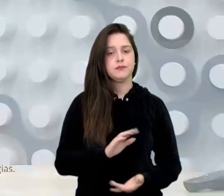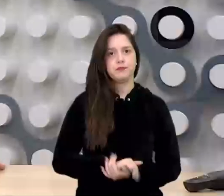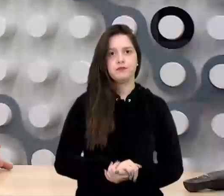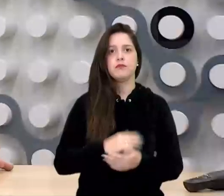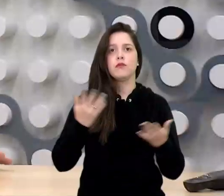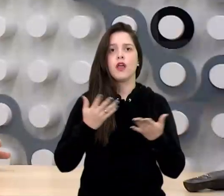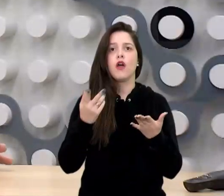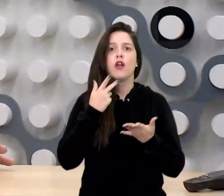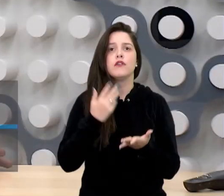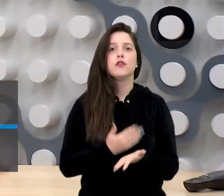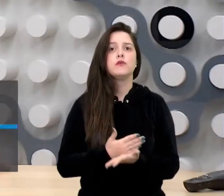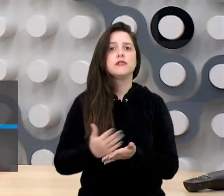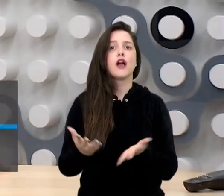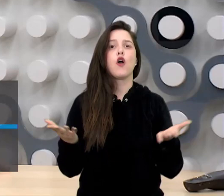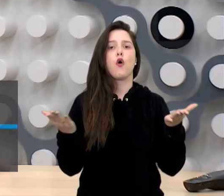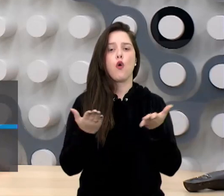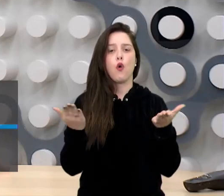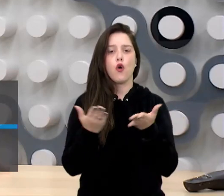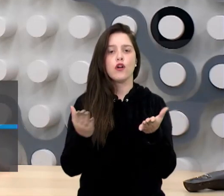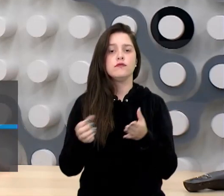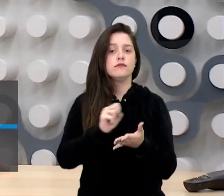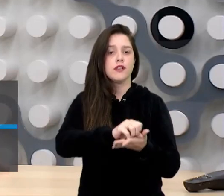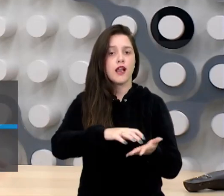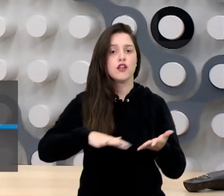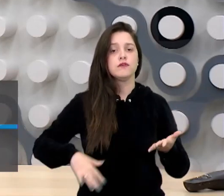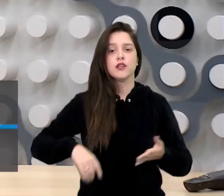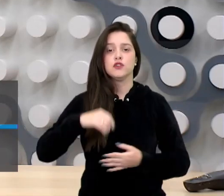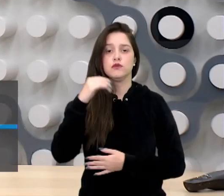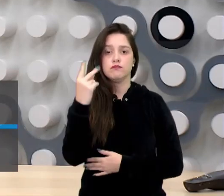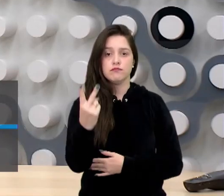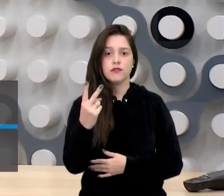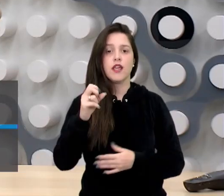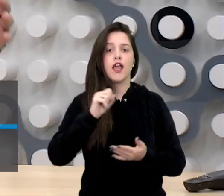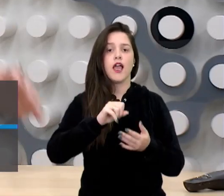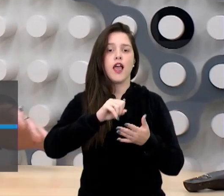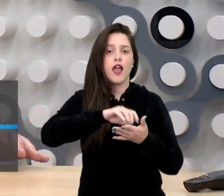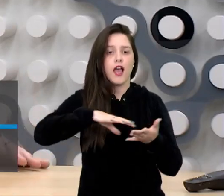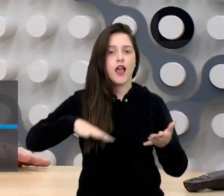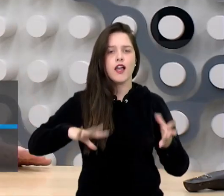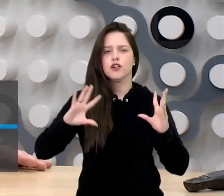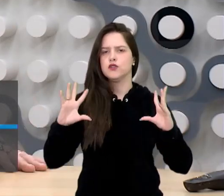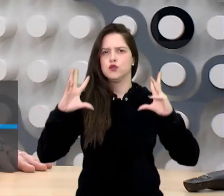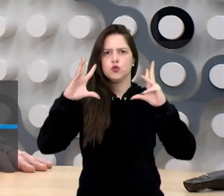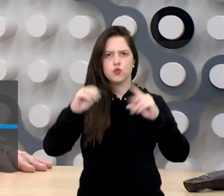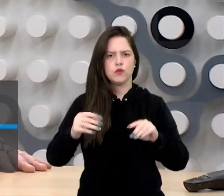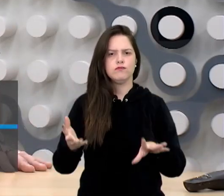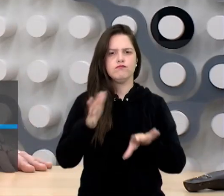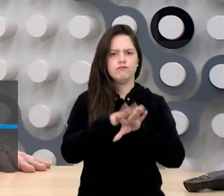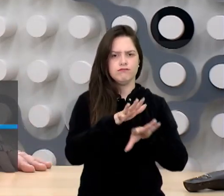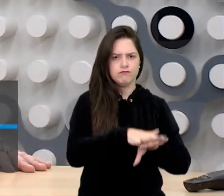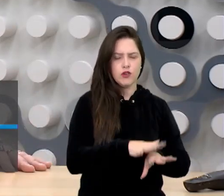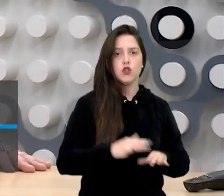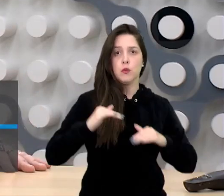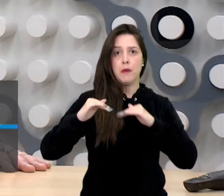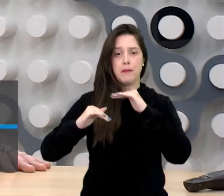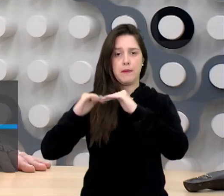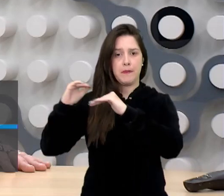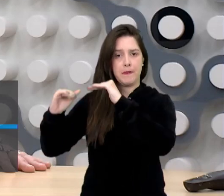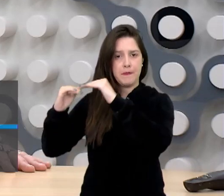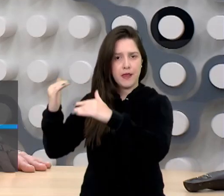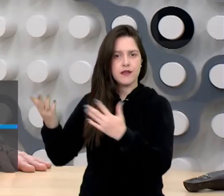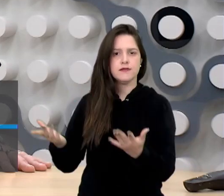nós estamos começando hoje, né, a atividade 2, né, nós já tivemos aí toda a introdução, todo o desenvolvimento e